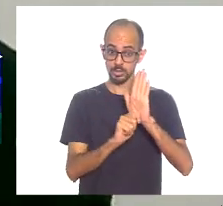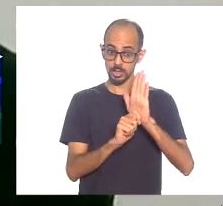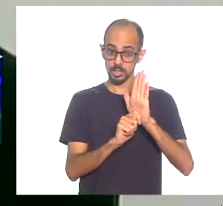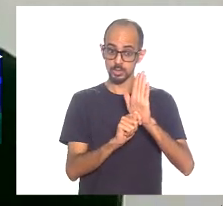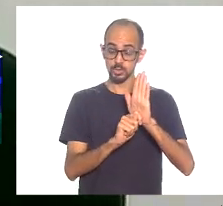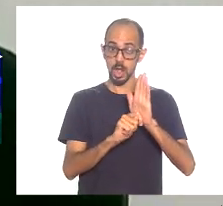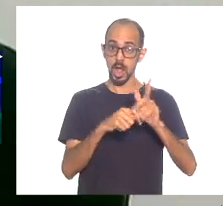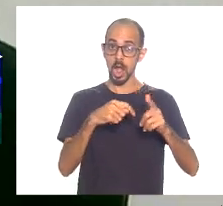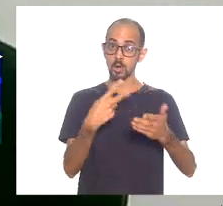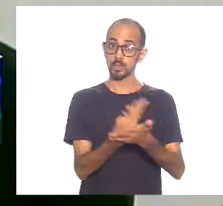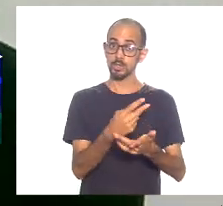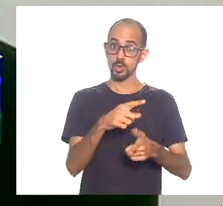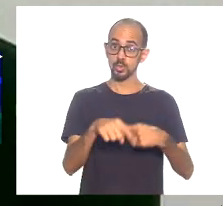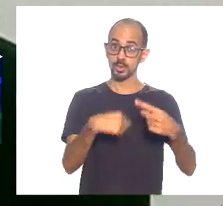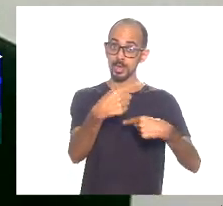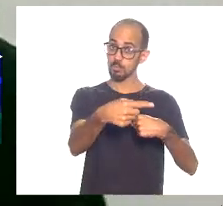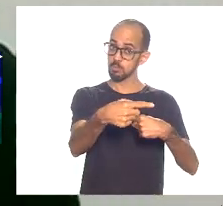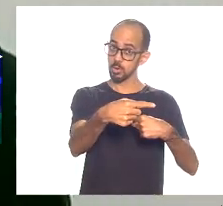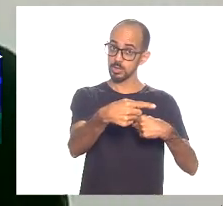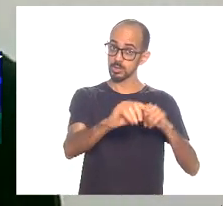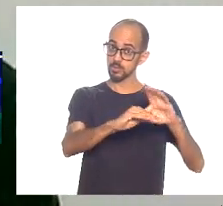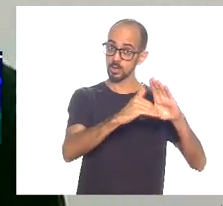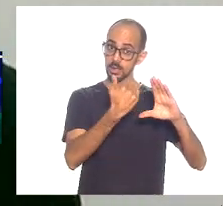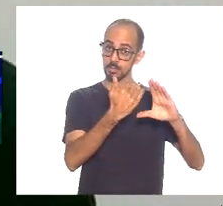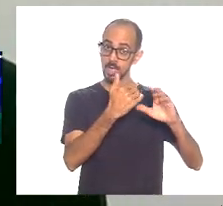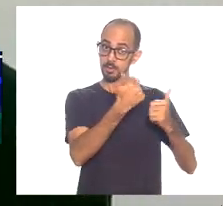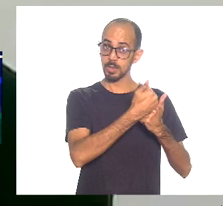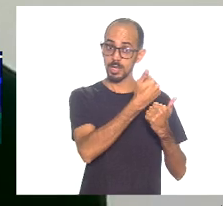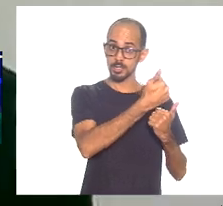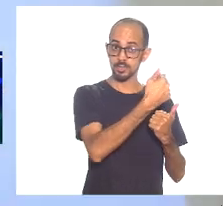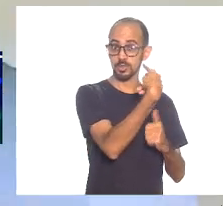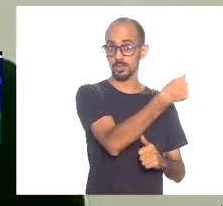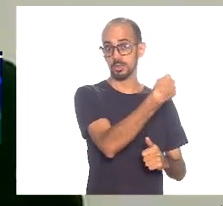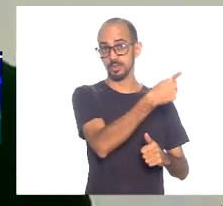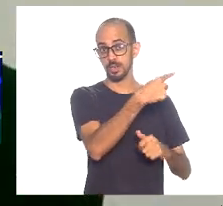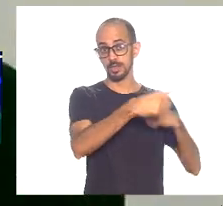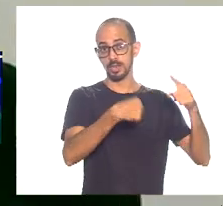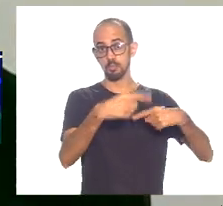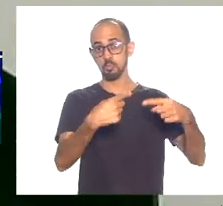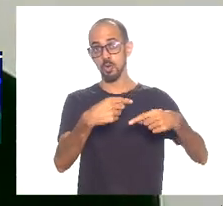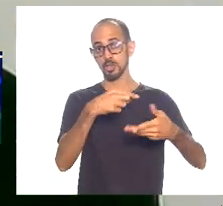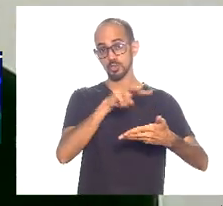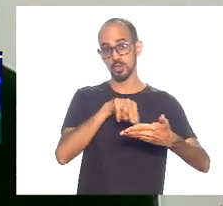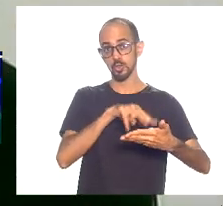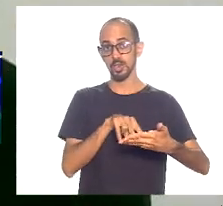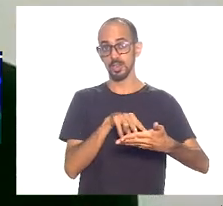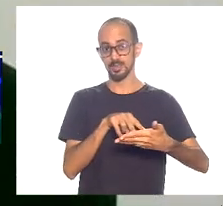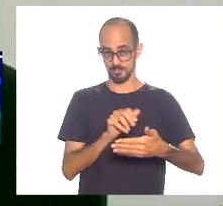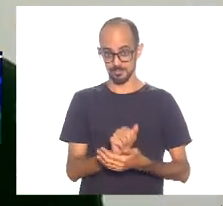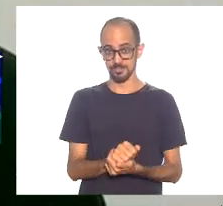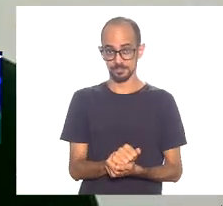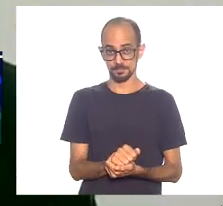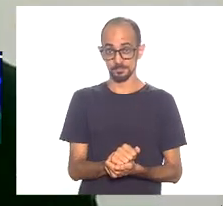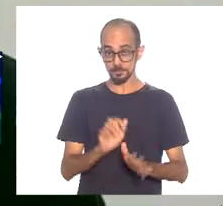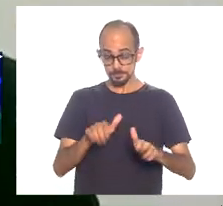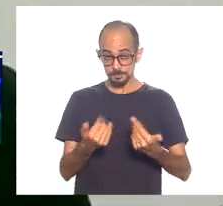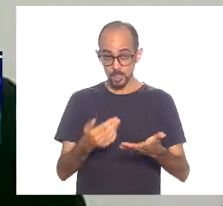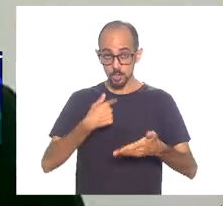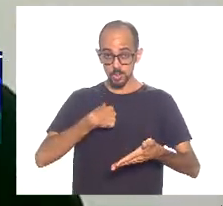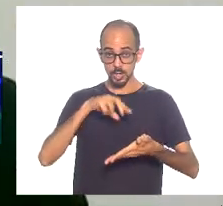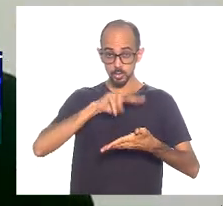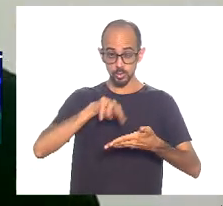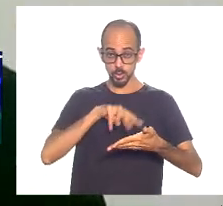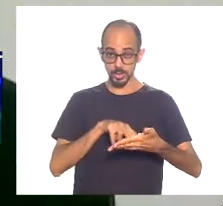ouvir a posteriori encaminhado por ele pela Assessoria depois do que eu estou lendo de eu estou lendo aqui